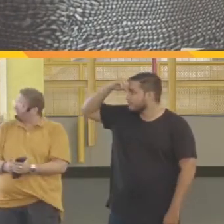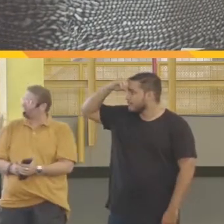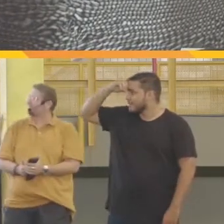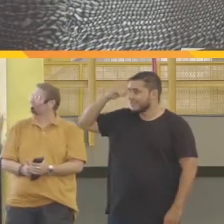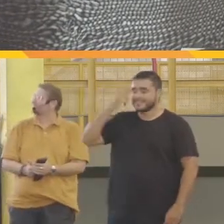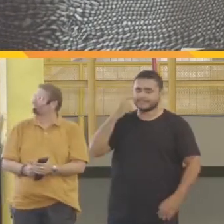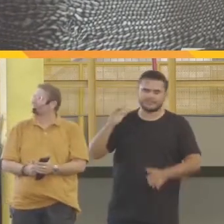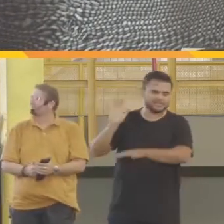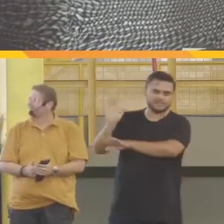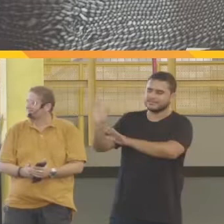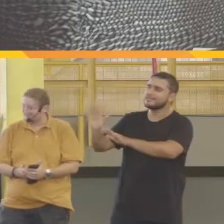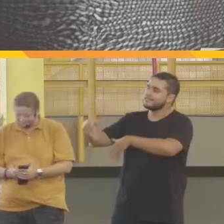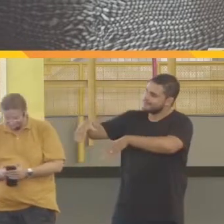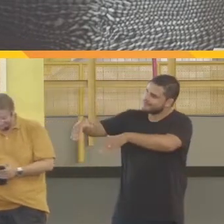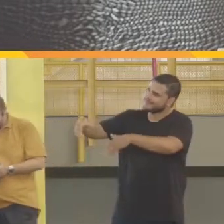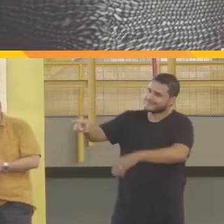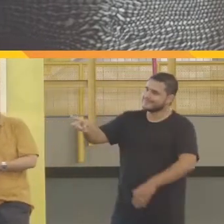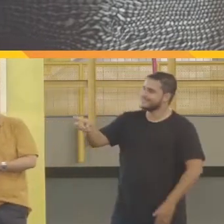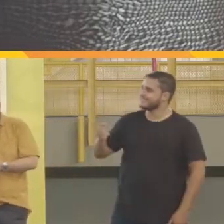pare.